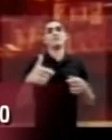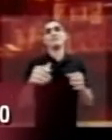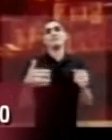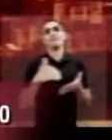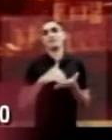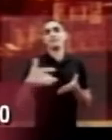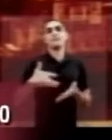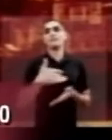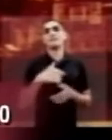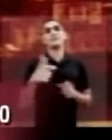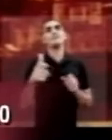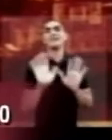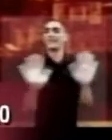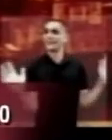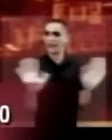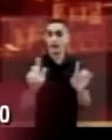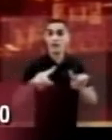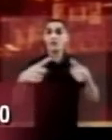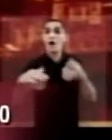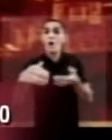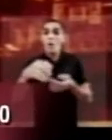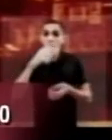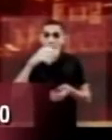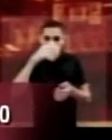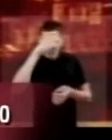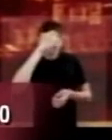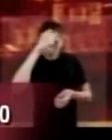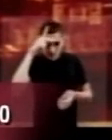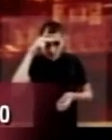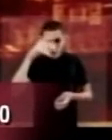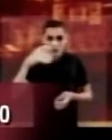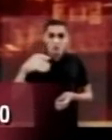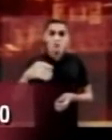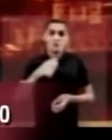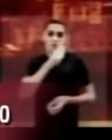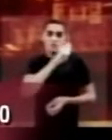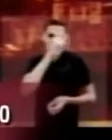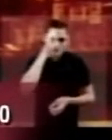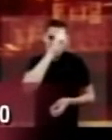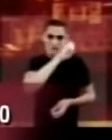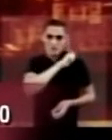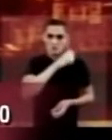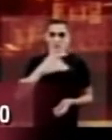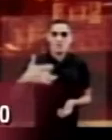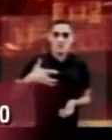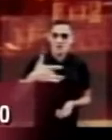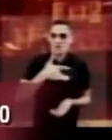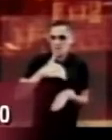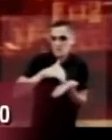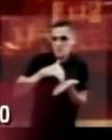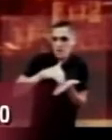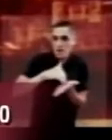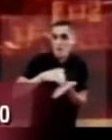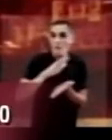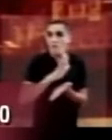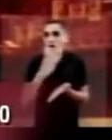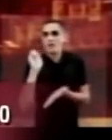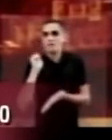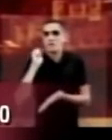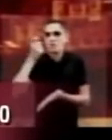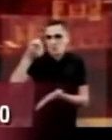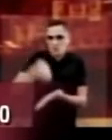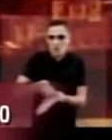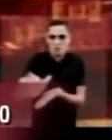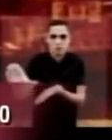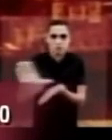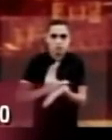e comprou 1.000 testes. Por que nós fizemos isso naquela época? Porque nós tínhamos que ter uma